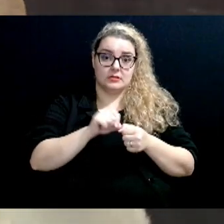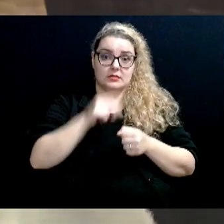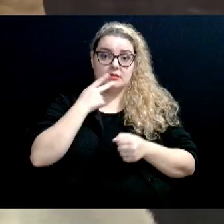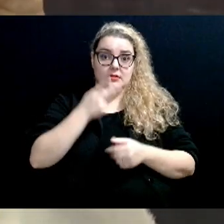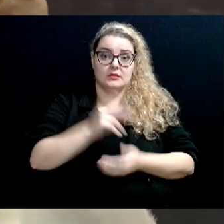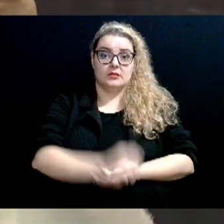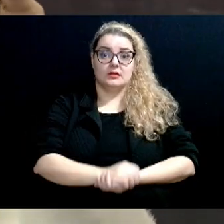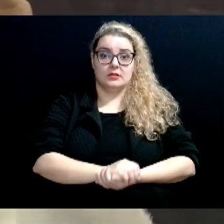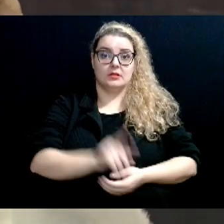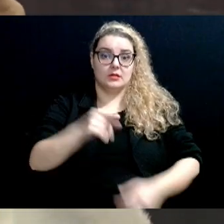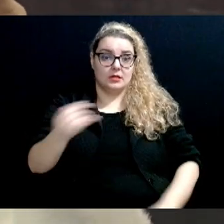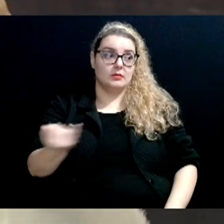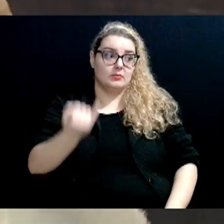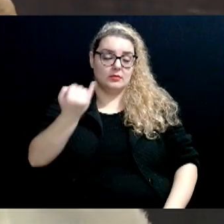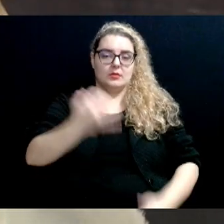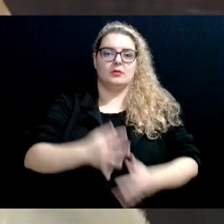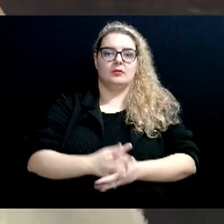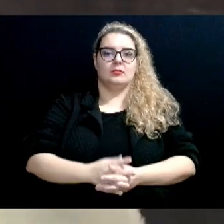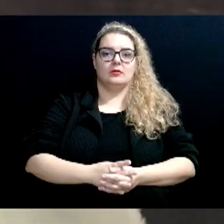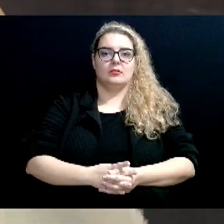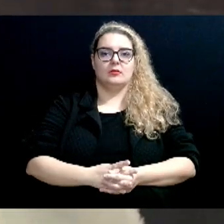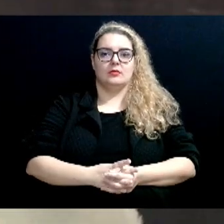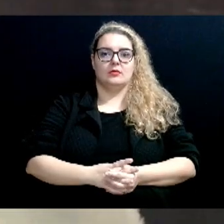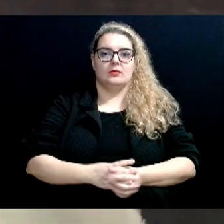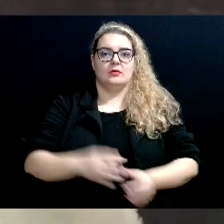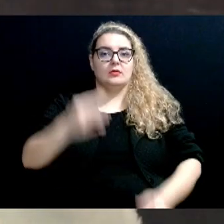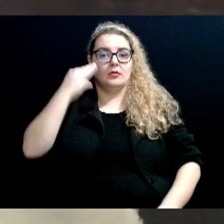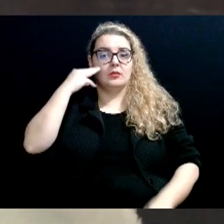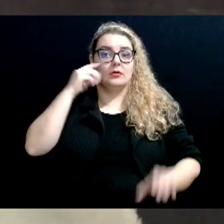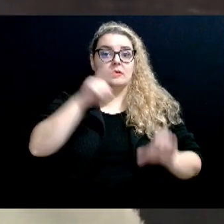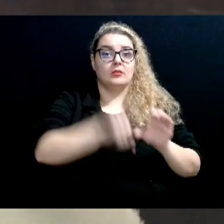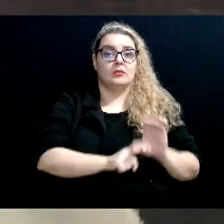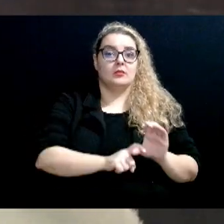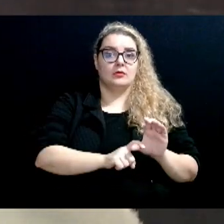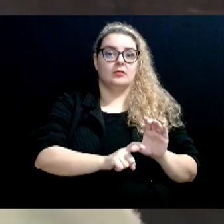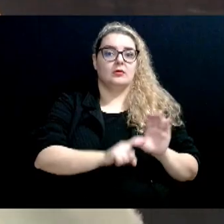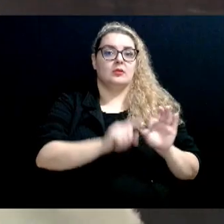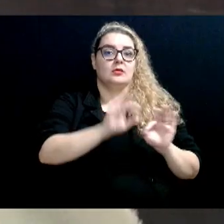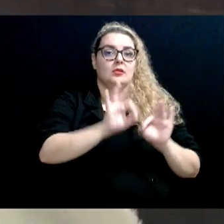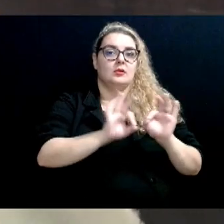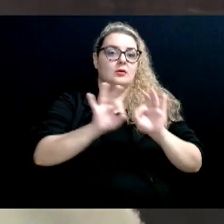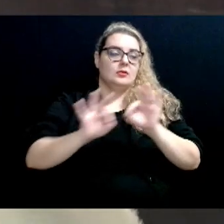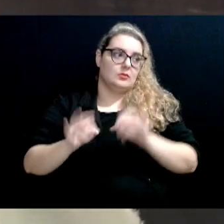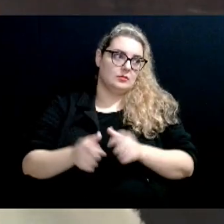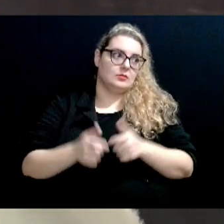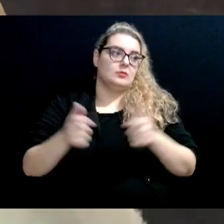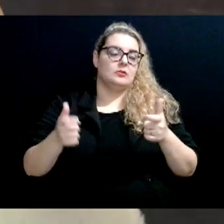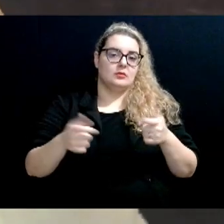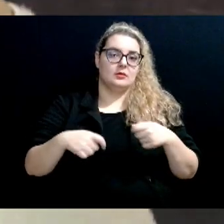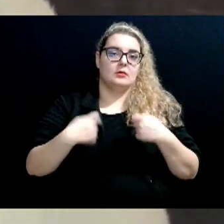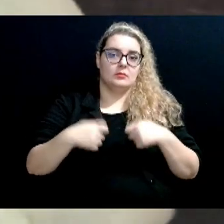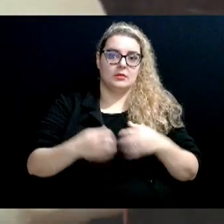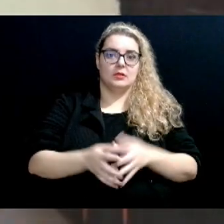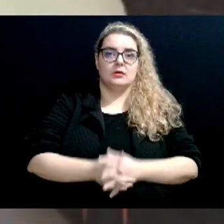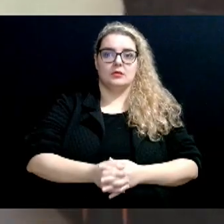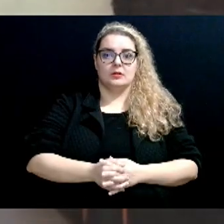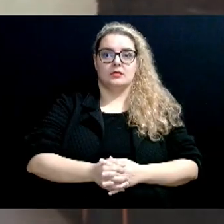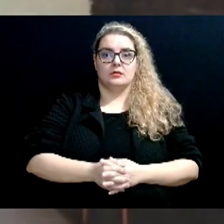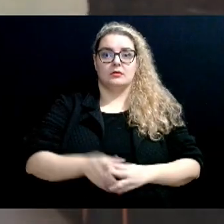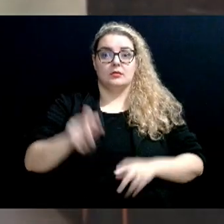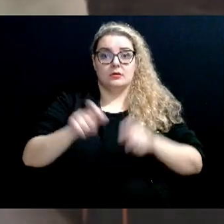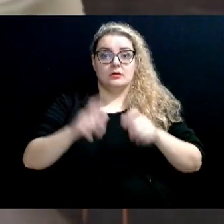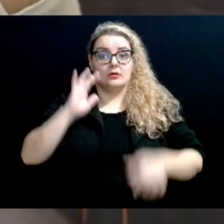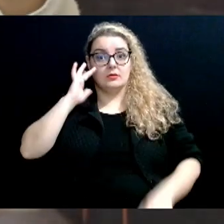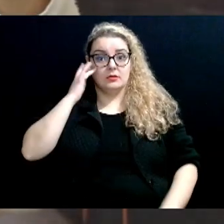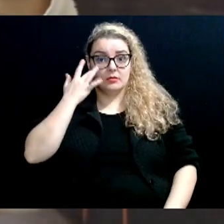importante, porque a memória ela tem uma dependência do planejamento muito grande. Então as pessoas às vezes acham, de novo, que eu